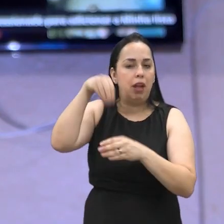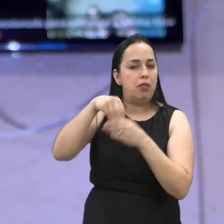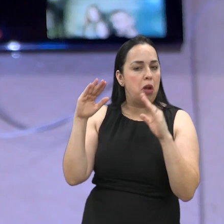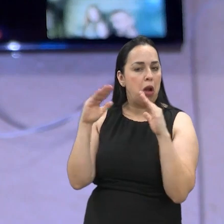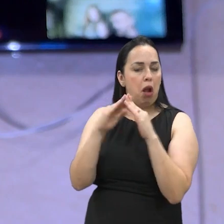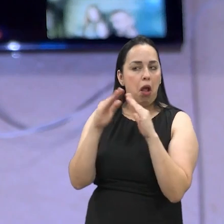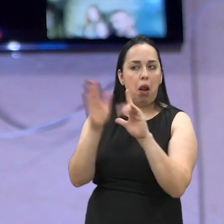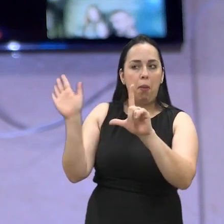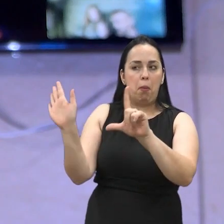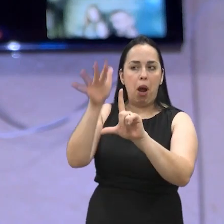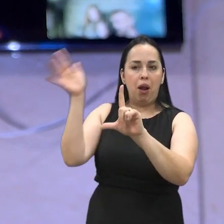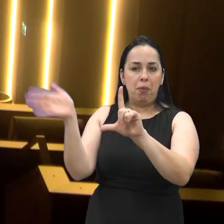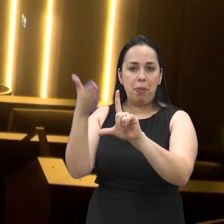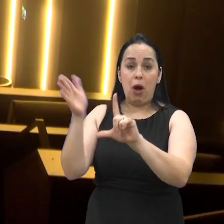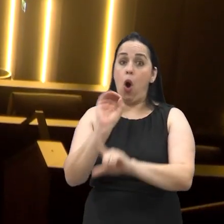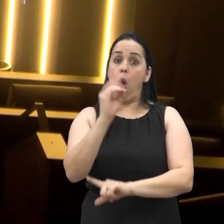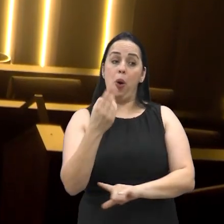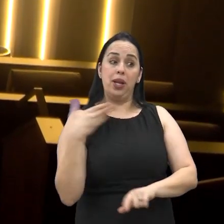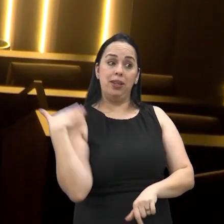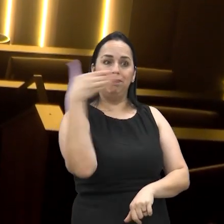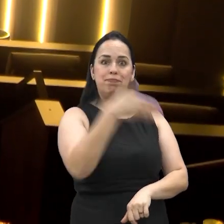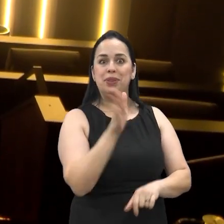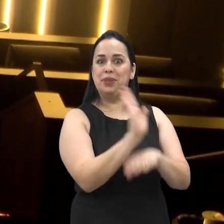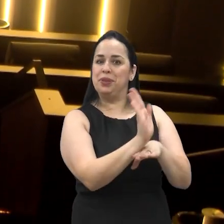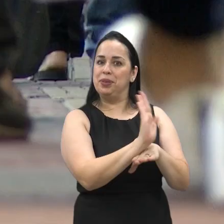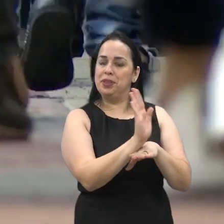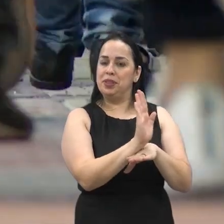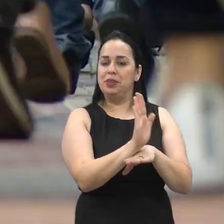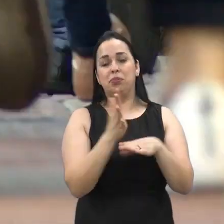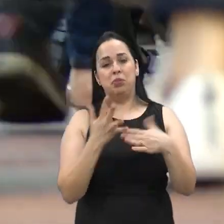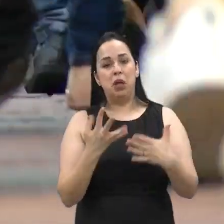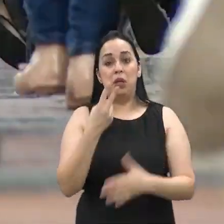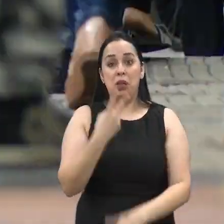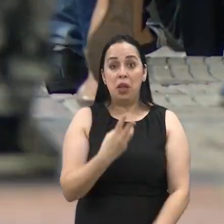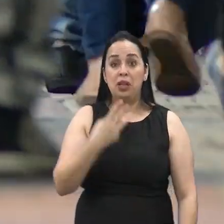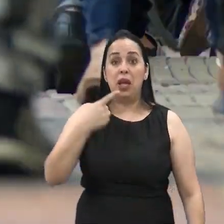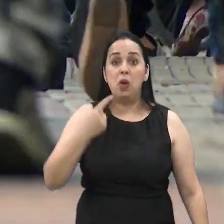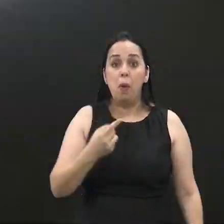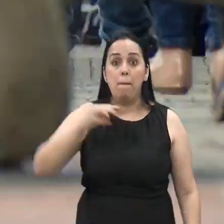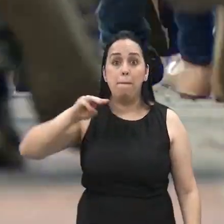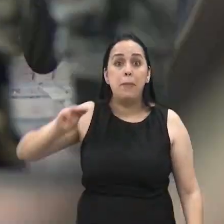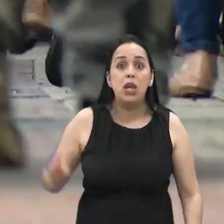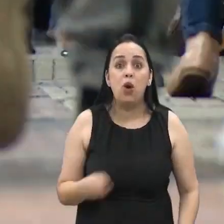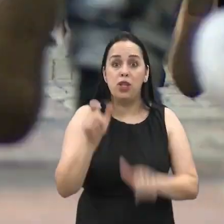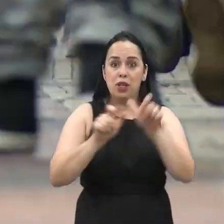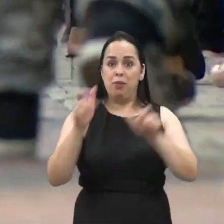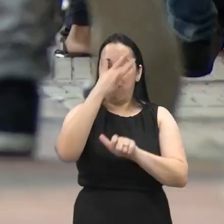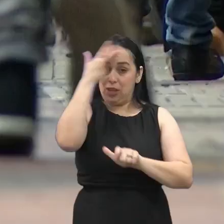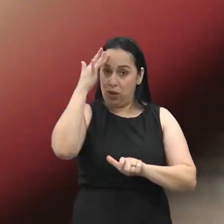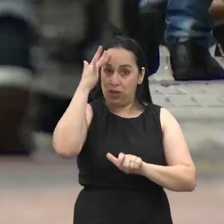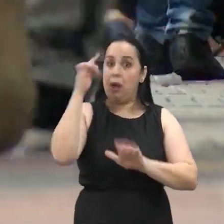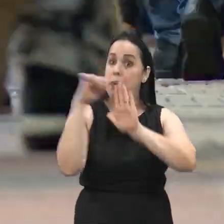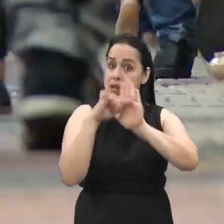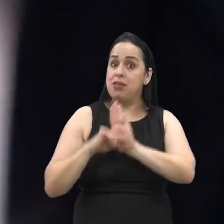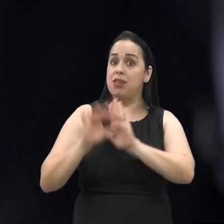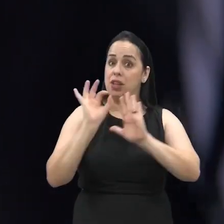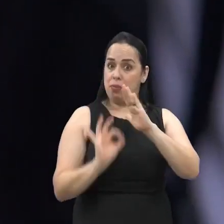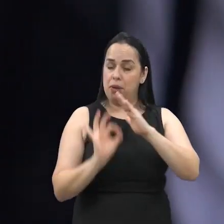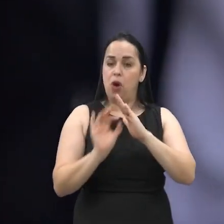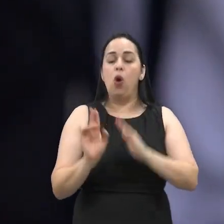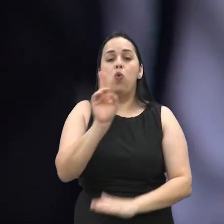casa por plataformas de stream ou ir até o cinema? Mais de 31 milhões de pessoas no país, segundo o